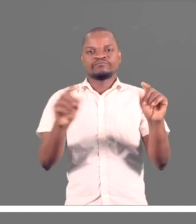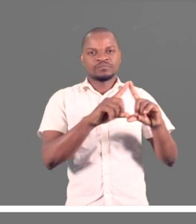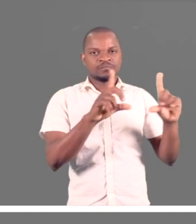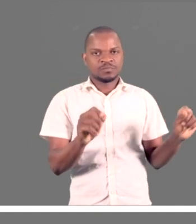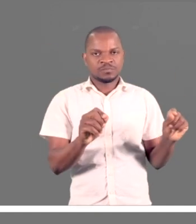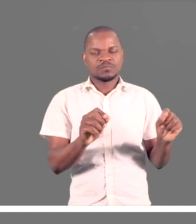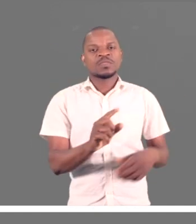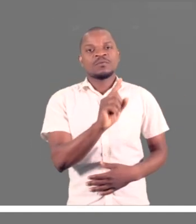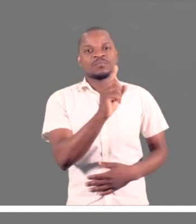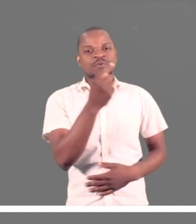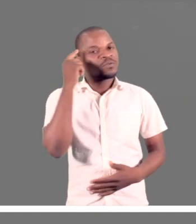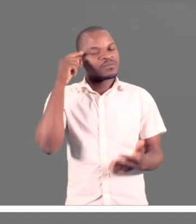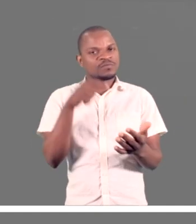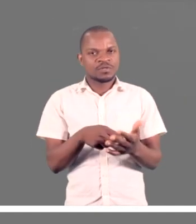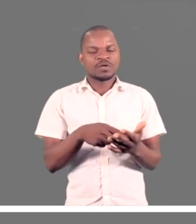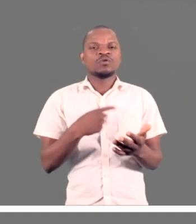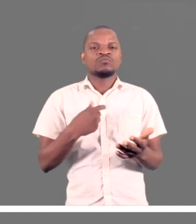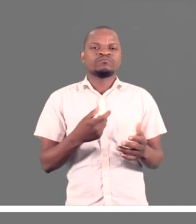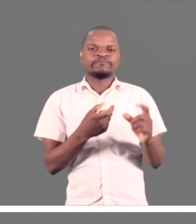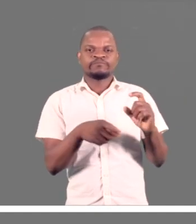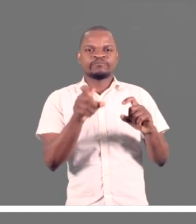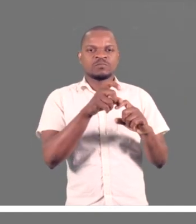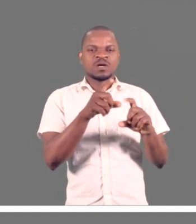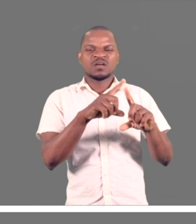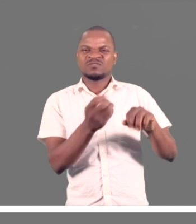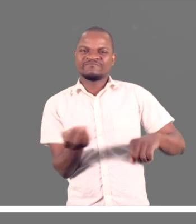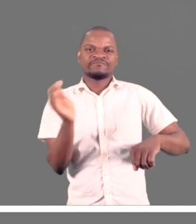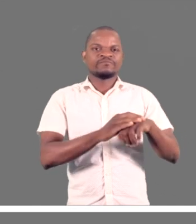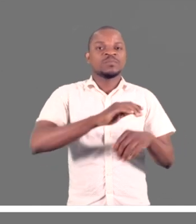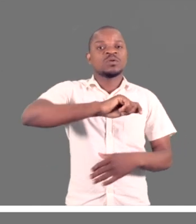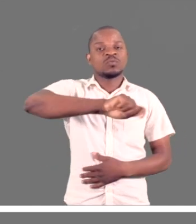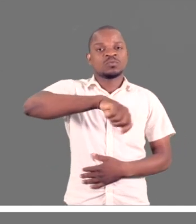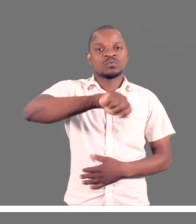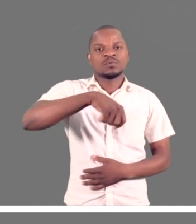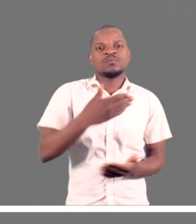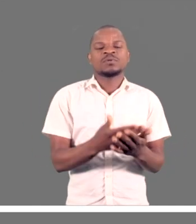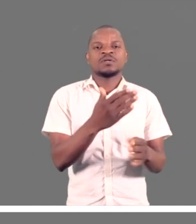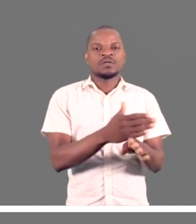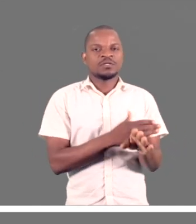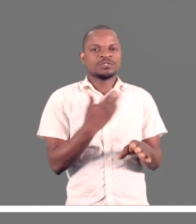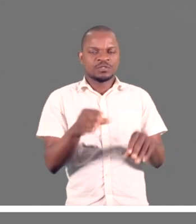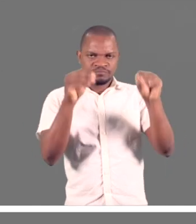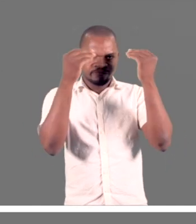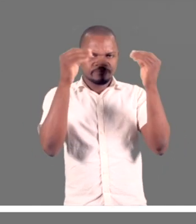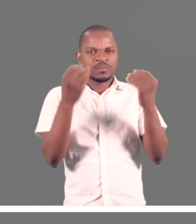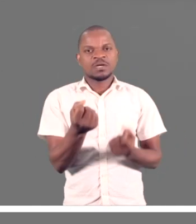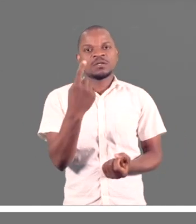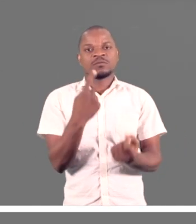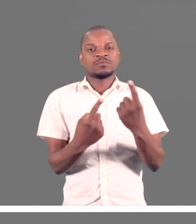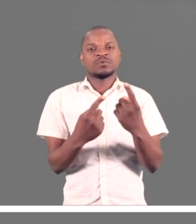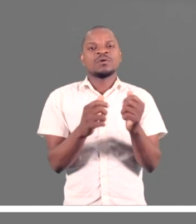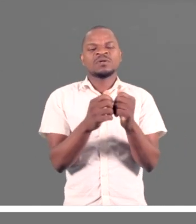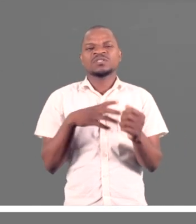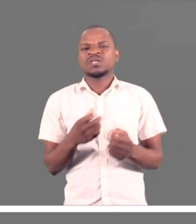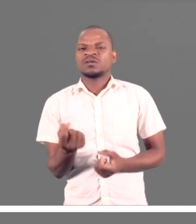aspectos. Aumentar mais o meu currículo na área da culinária, como já havia feito alguns cursos,